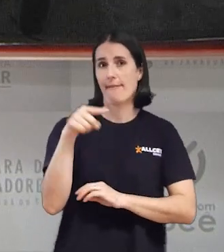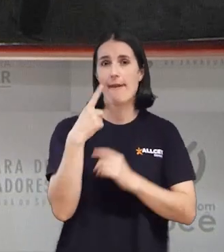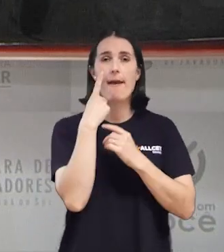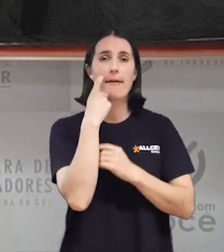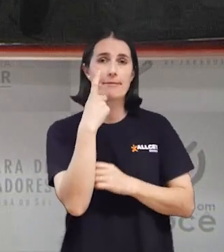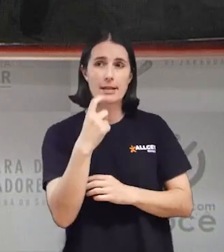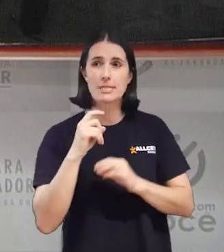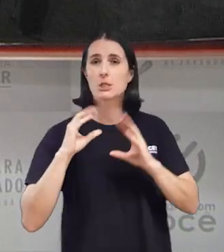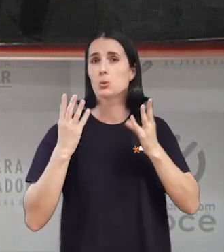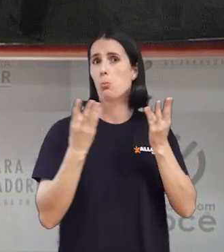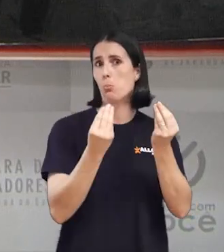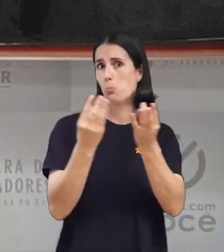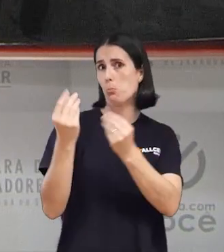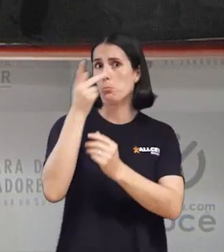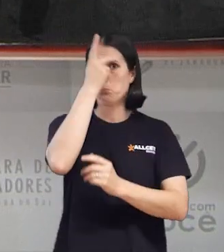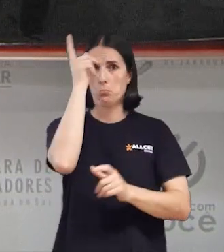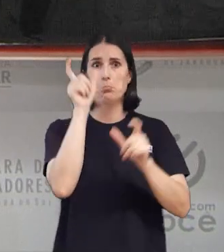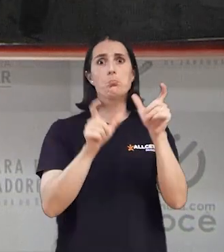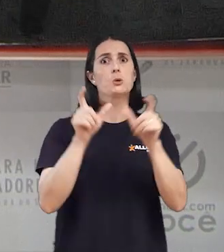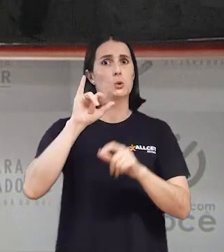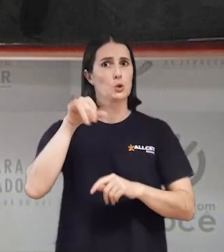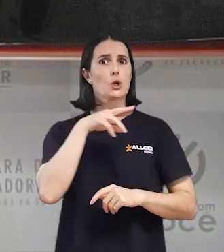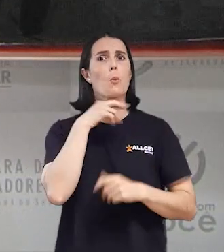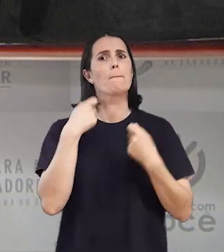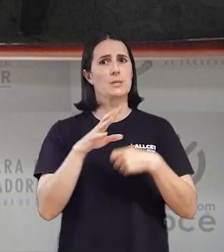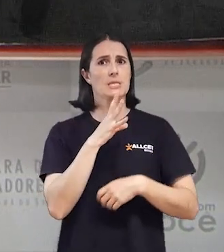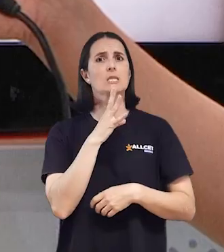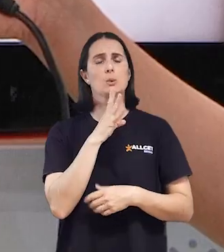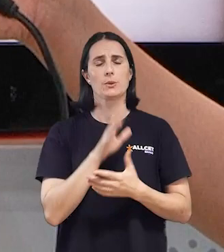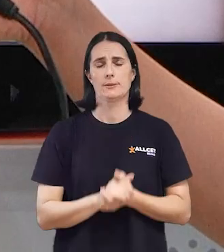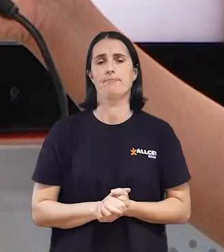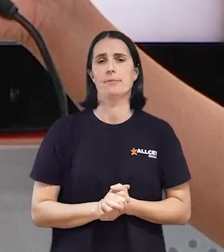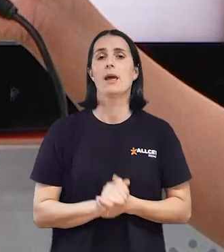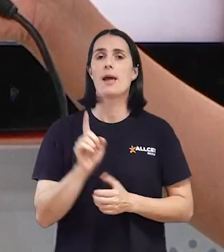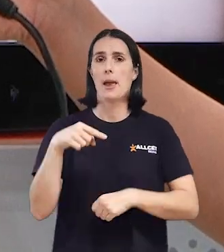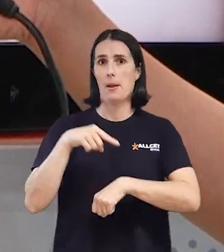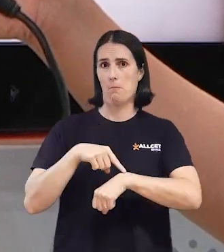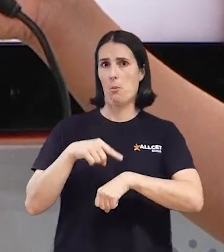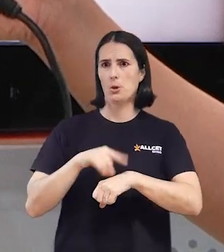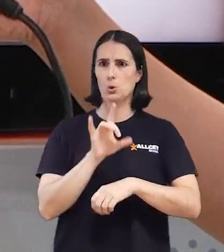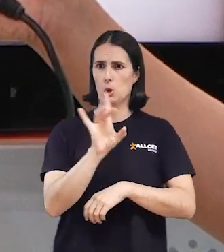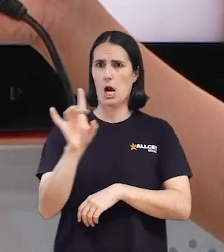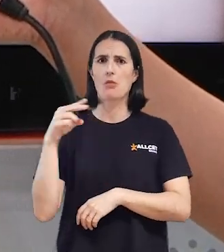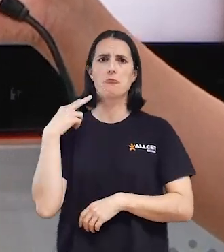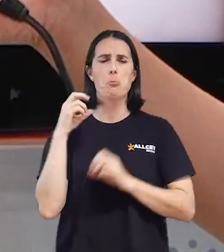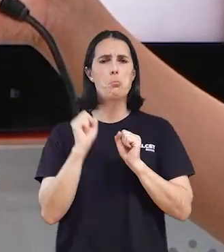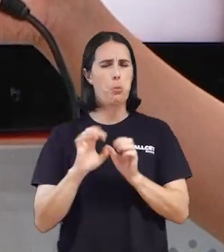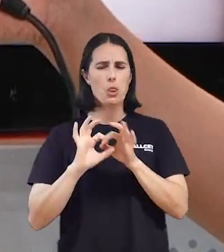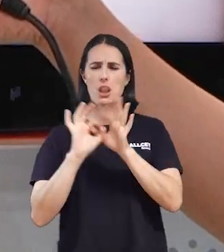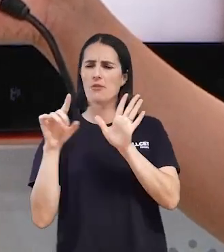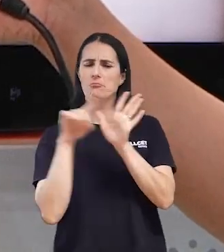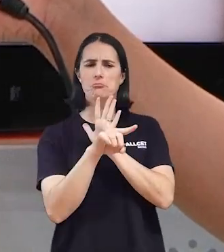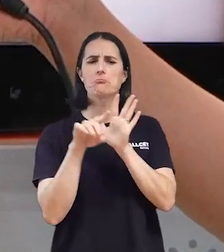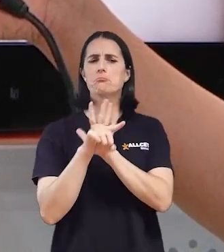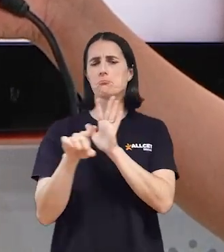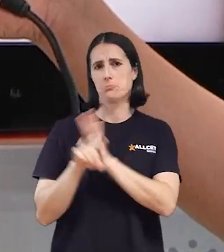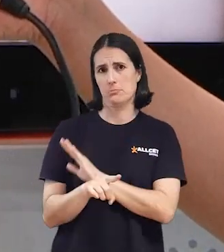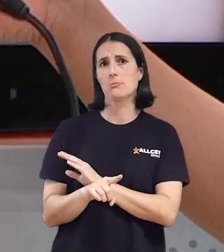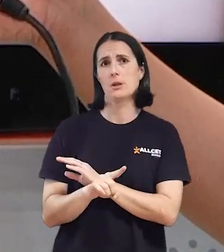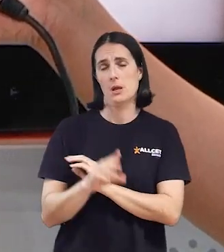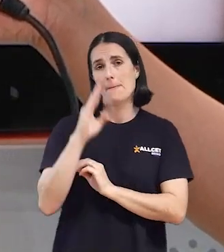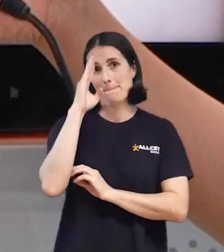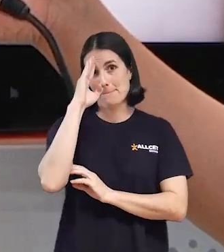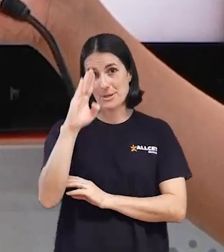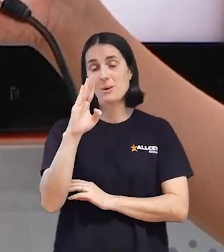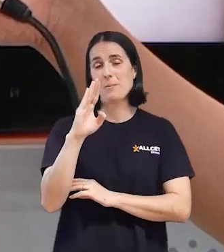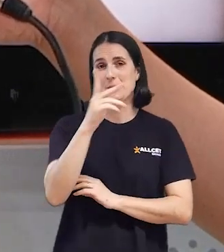segundo ela seriam de interesse de muitos Jaragua é um momento em que os vereadores também podem fazer as suas perguntas principalmente dos